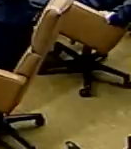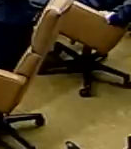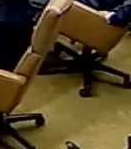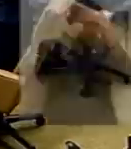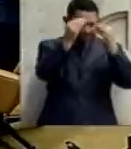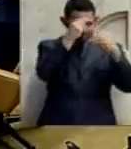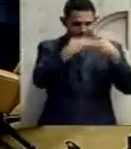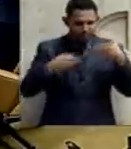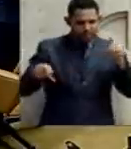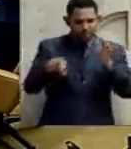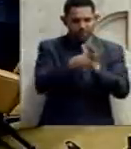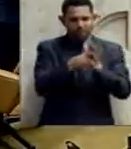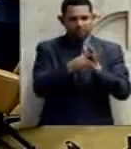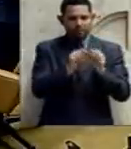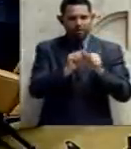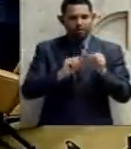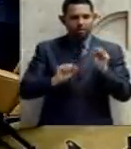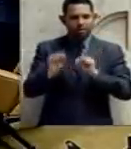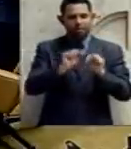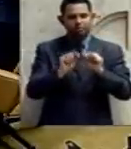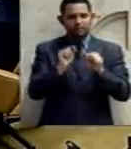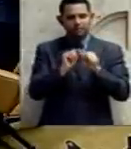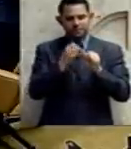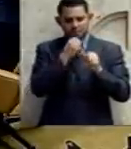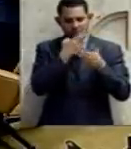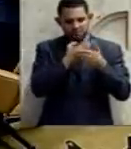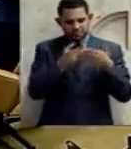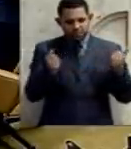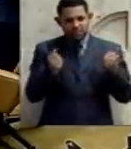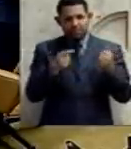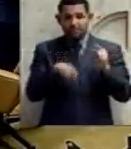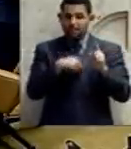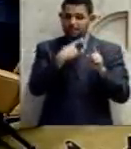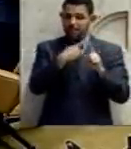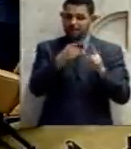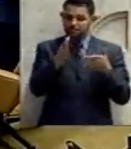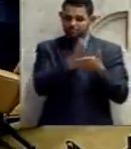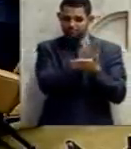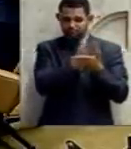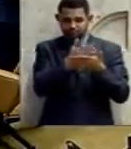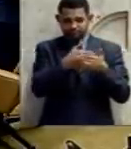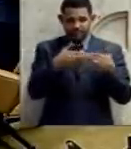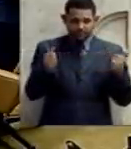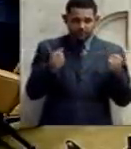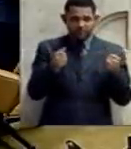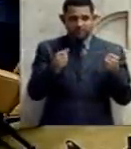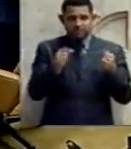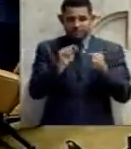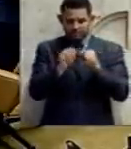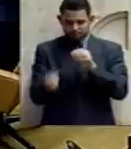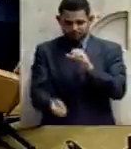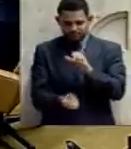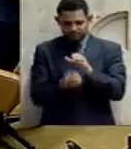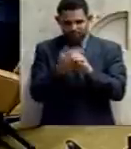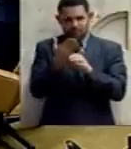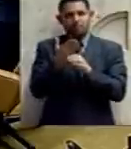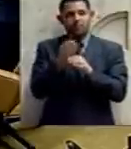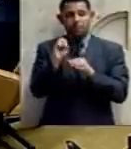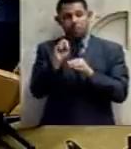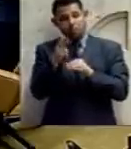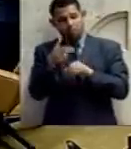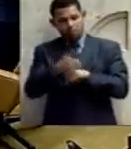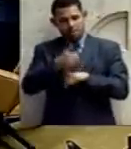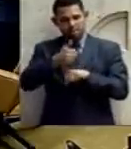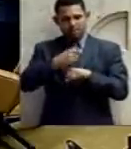colonial destinado a ser uma feitoria, mas que, de alguma forma, se insurgiu, ou melhor,